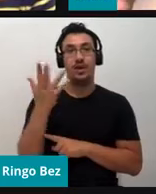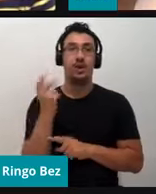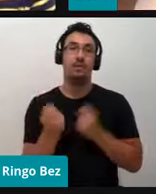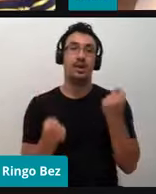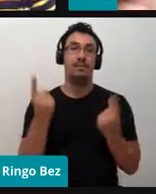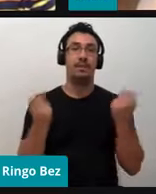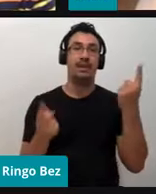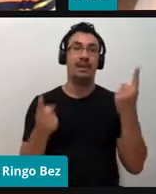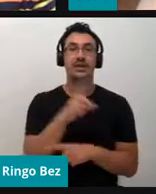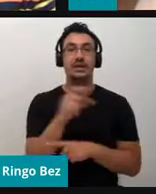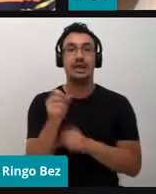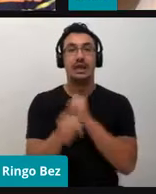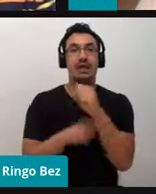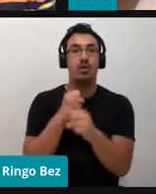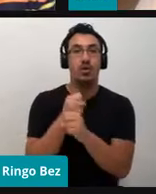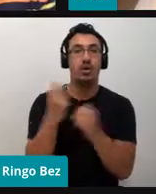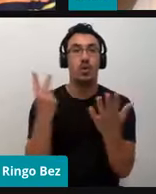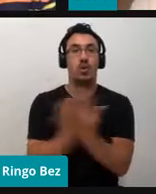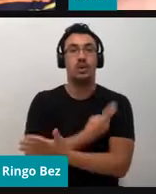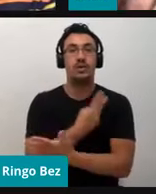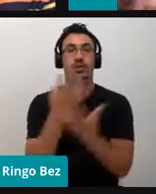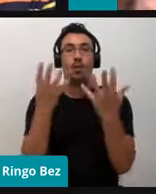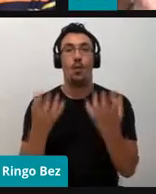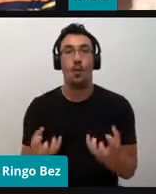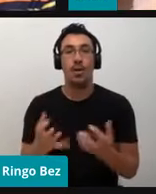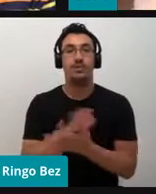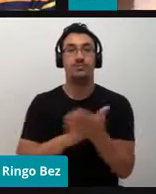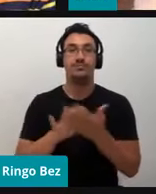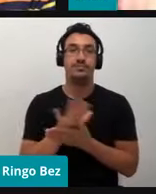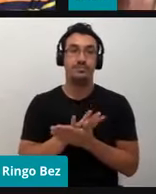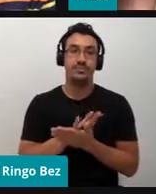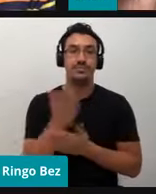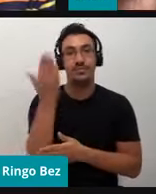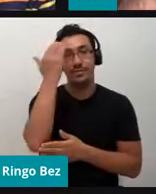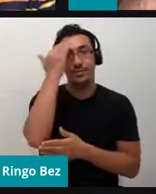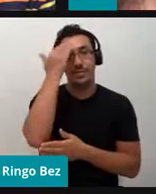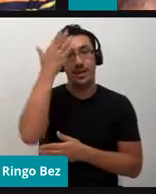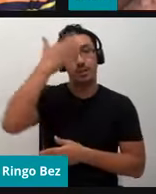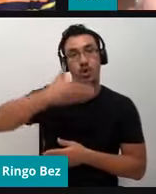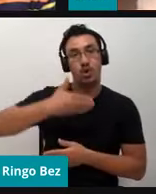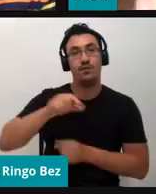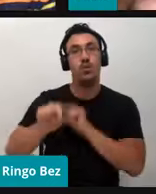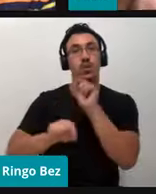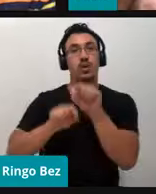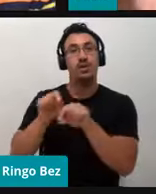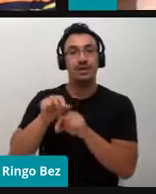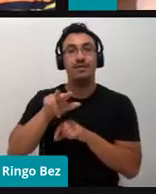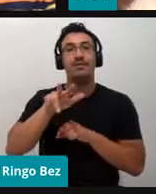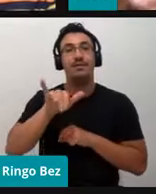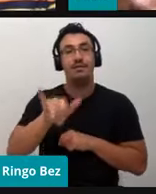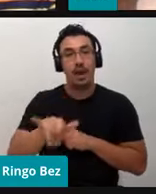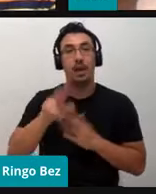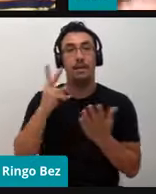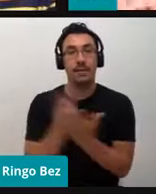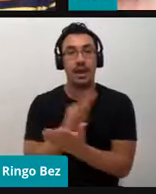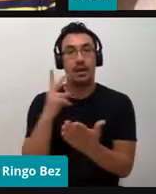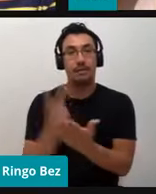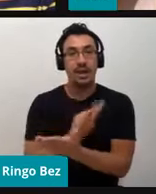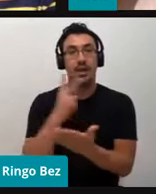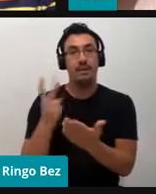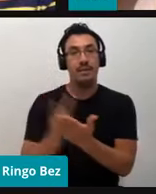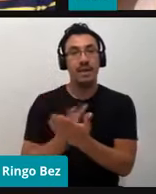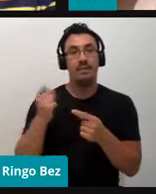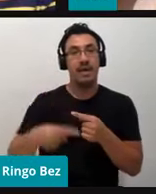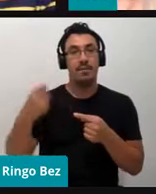100 anos vai acontecer uma grande seca. O que nós estamos provando é que esses fenômenos vão ocorrer cada vez com mais